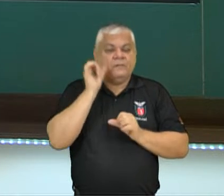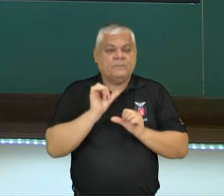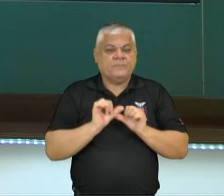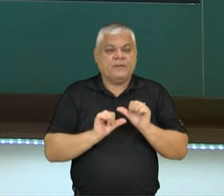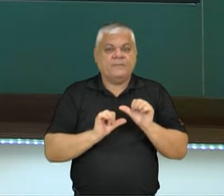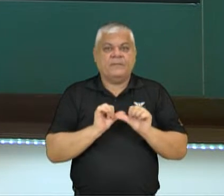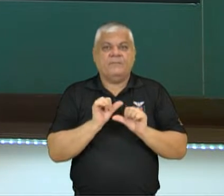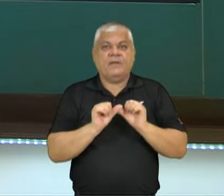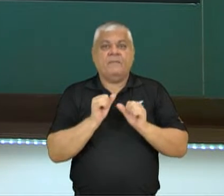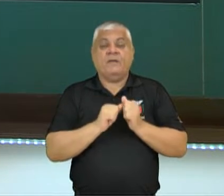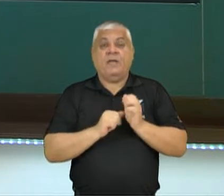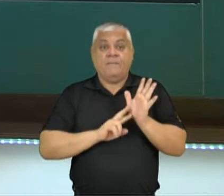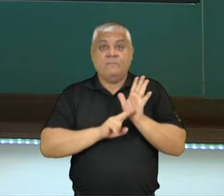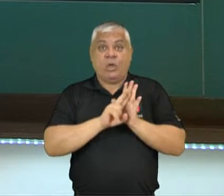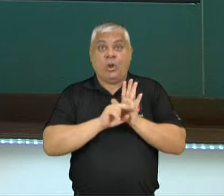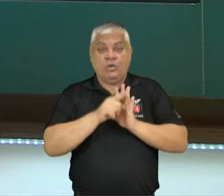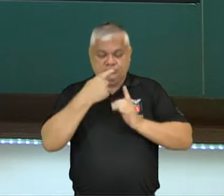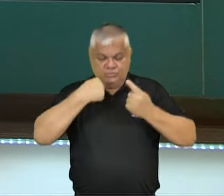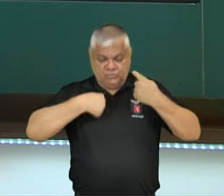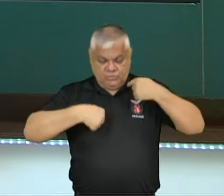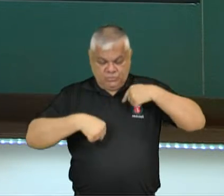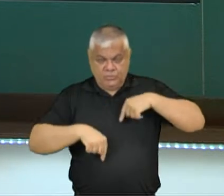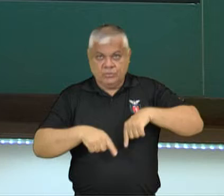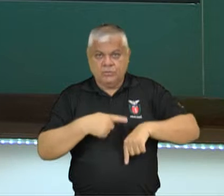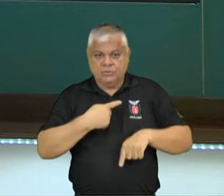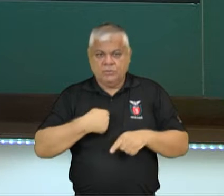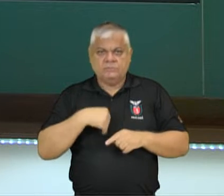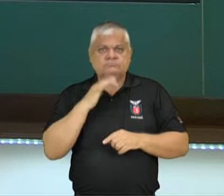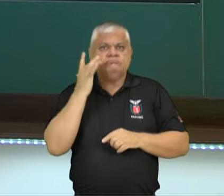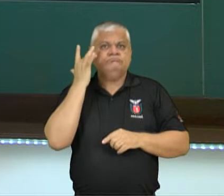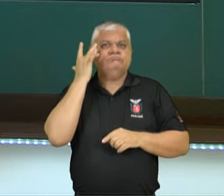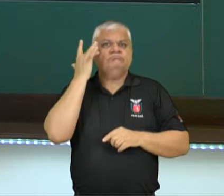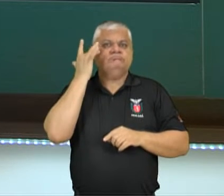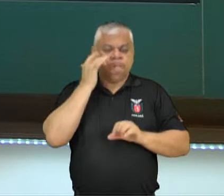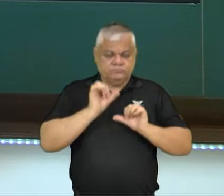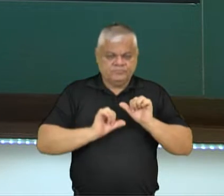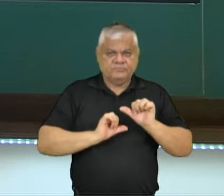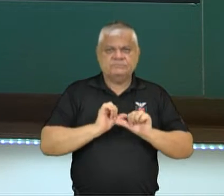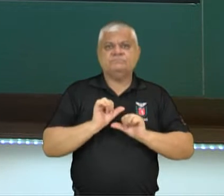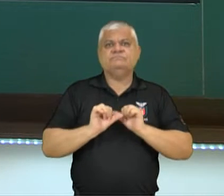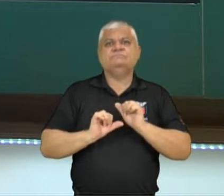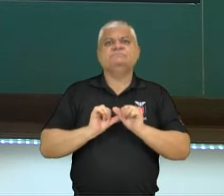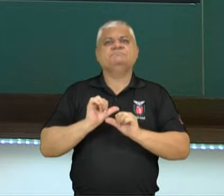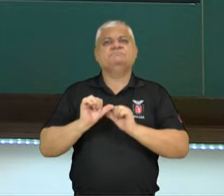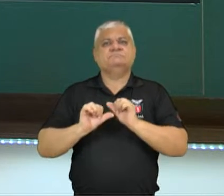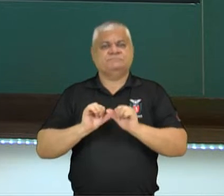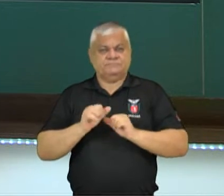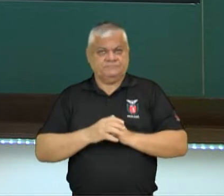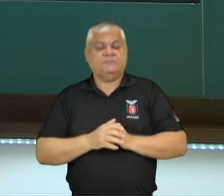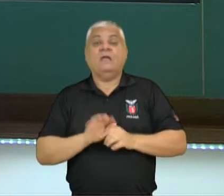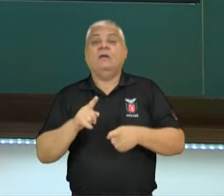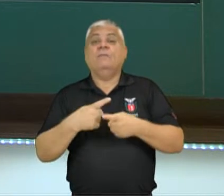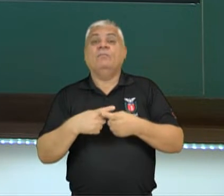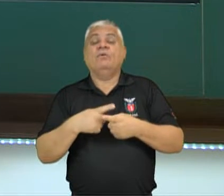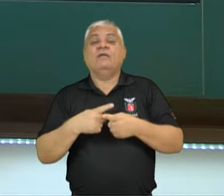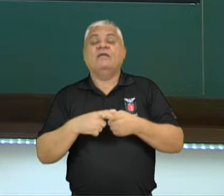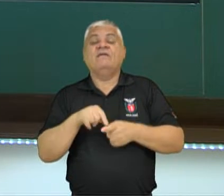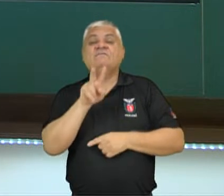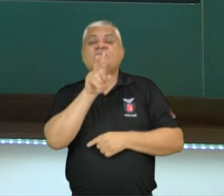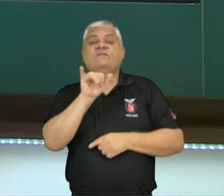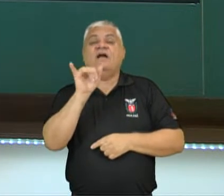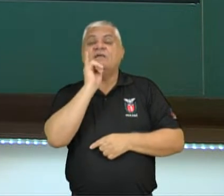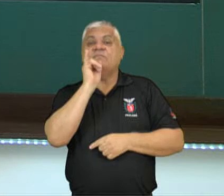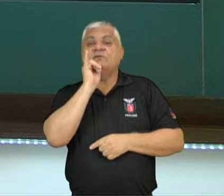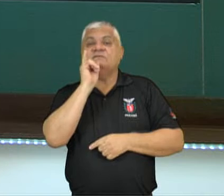então amadurecimento do nosso corpo, pois nesta fase, mudanças que ocorrem, elas vão levar a